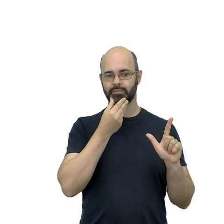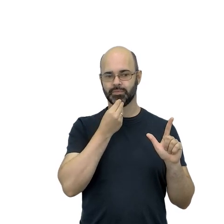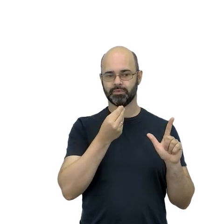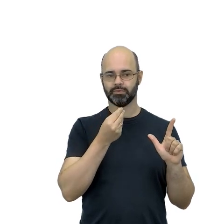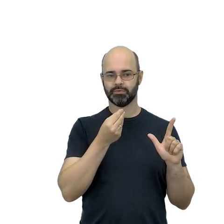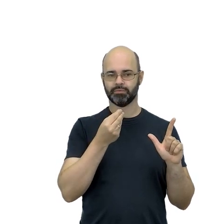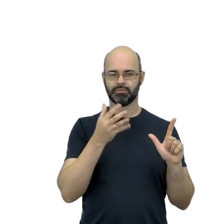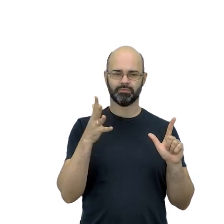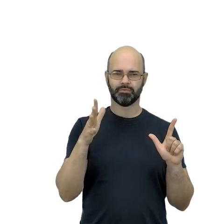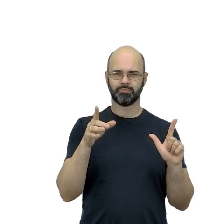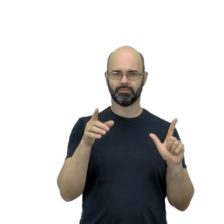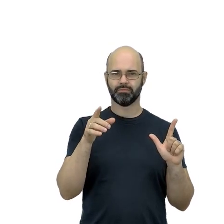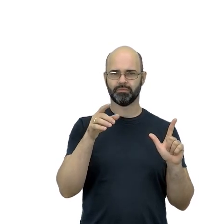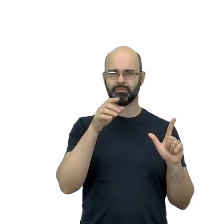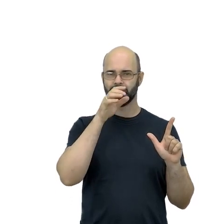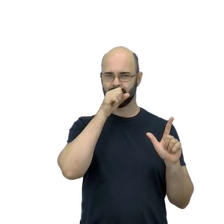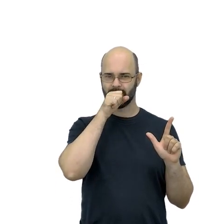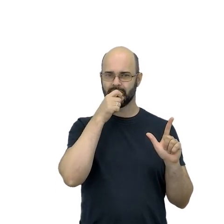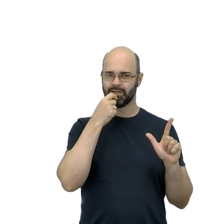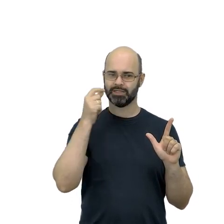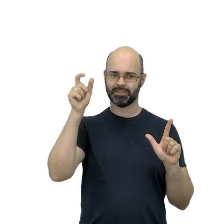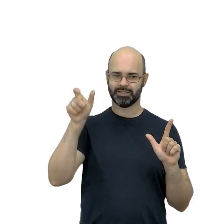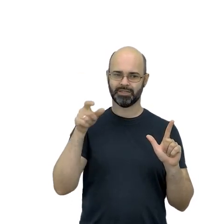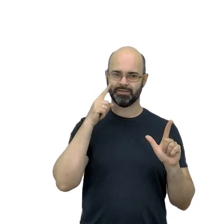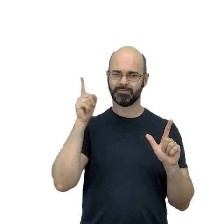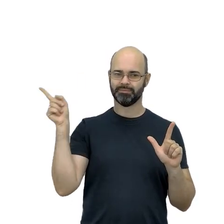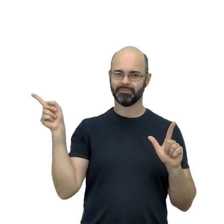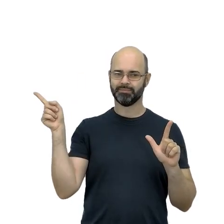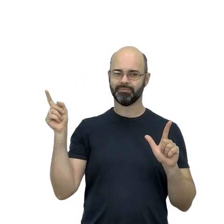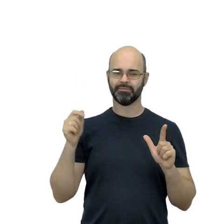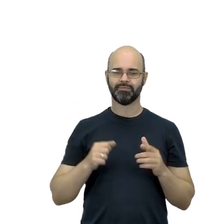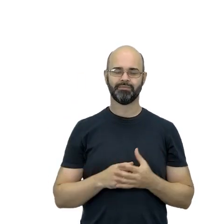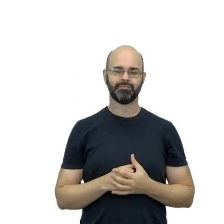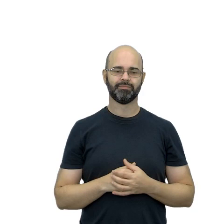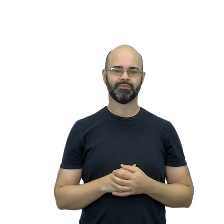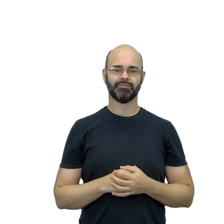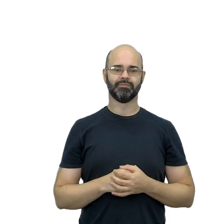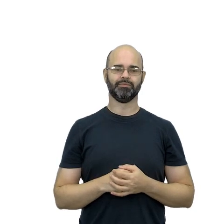em cor de abóborazinho, e ele vai trazendo aqui,